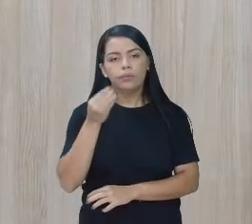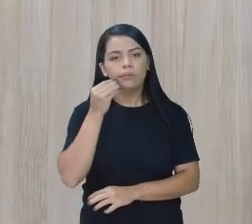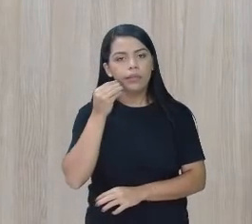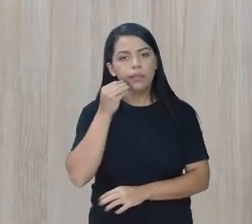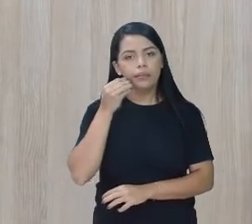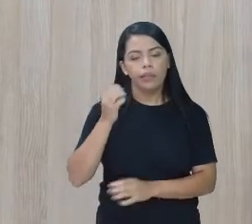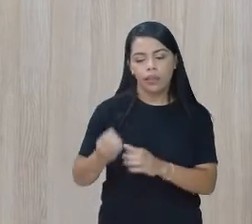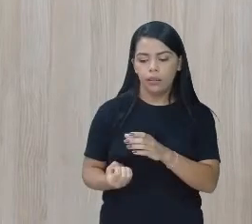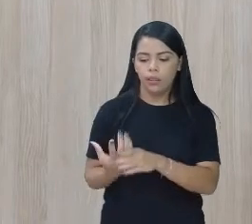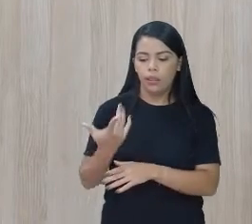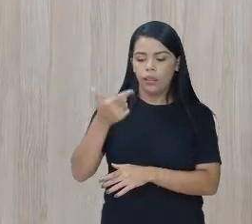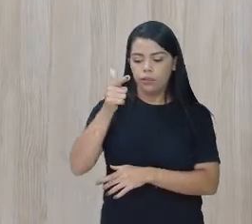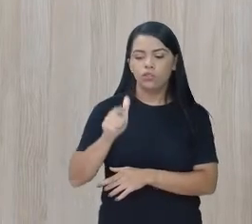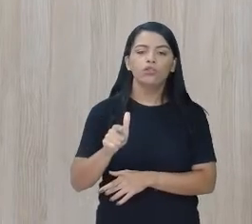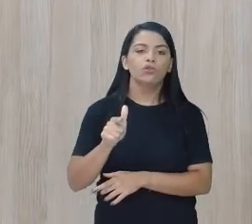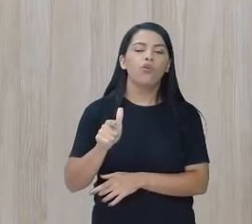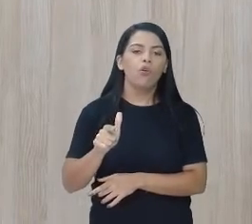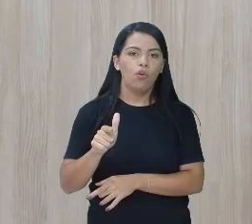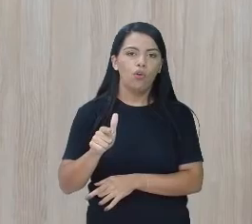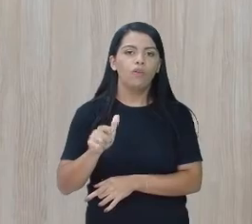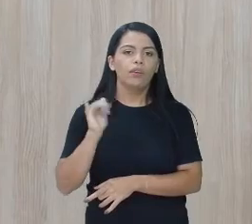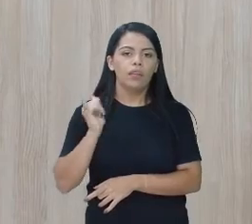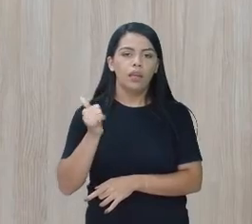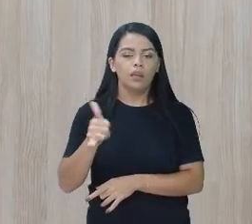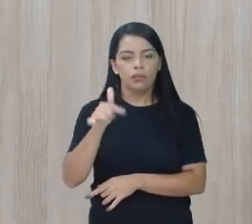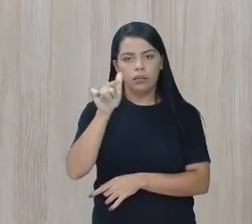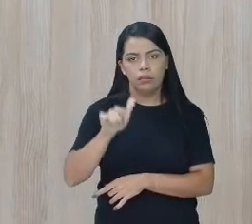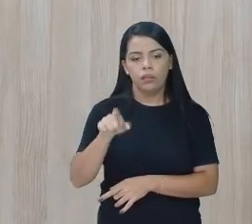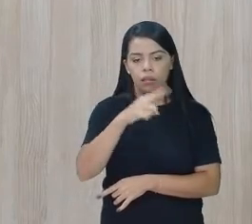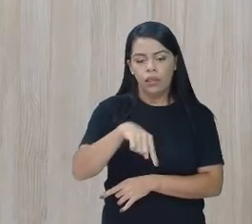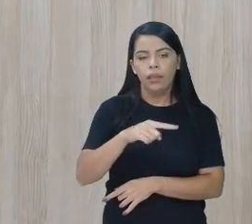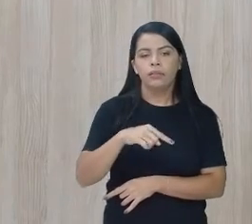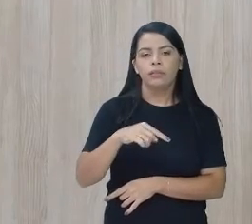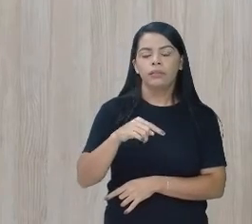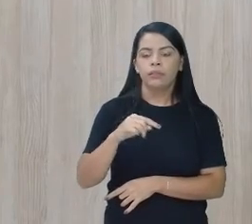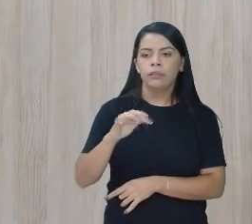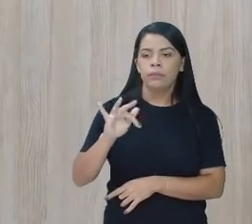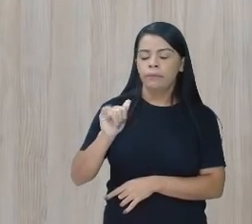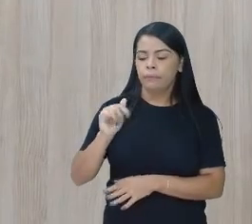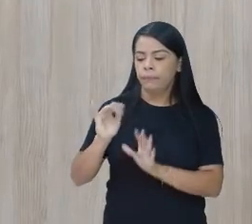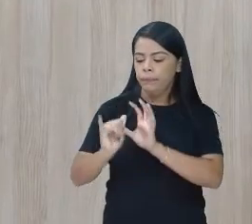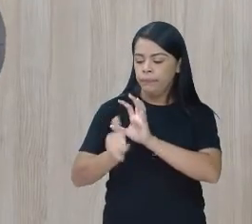recriar, reproduzir e recontar essas fábulas antigas.